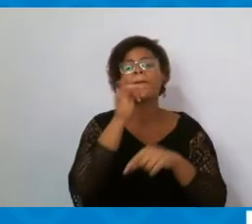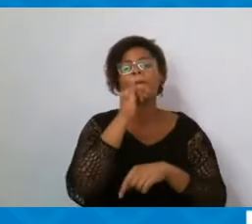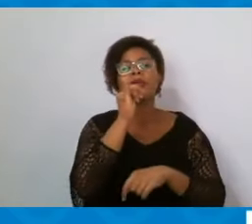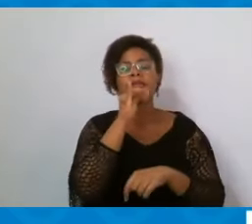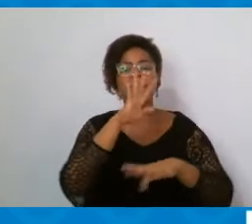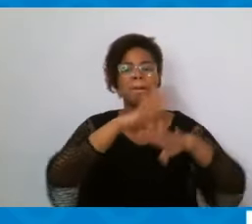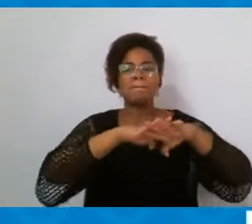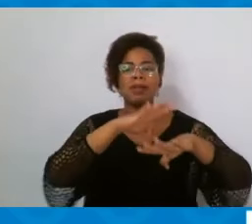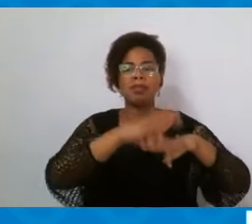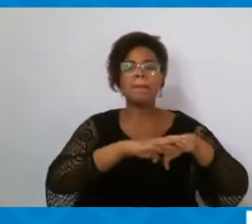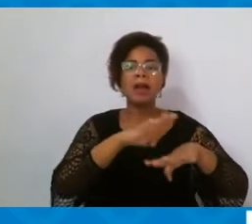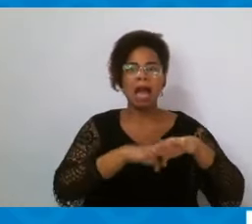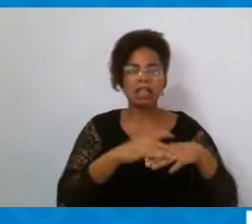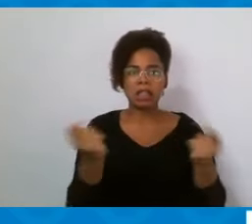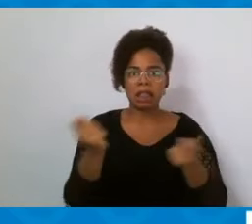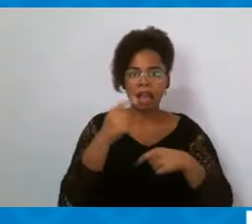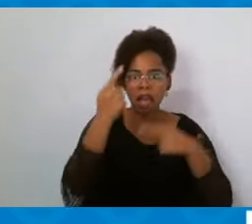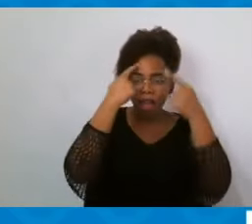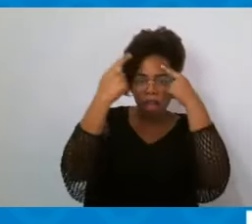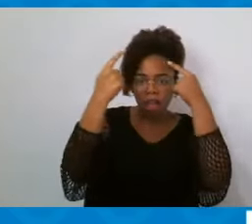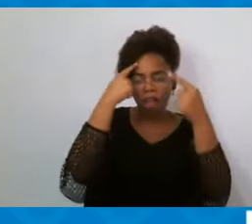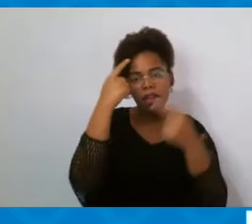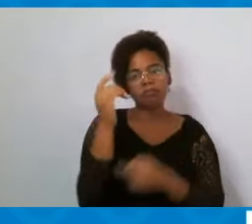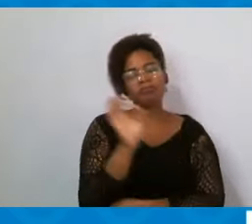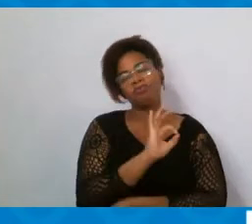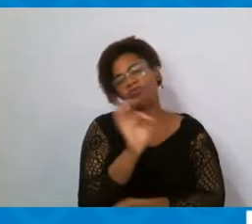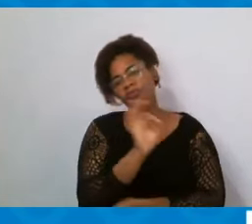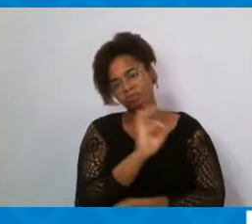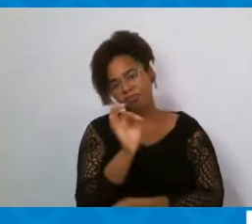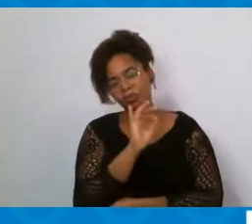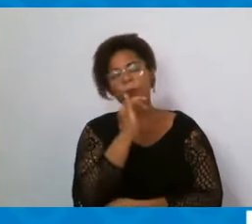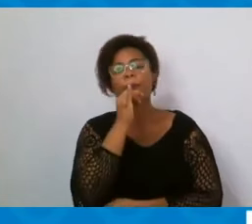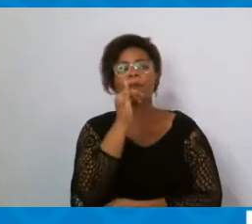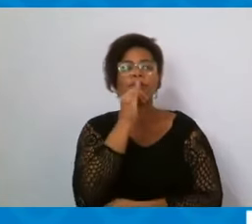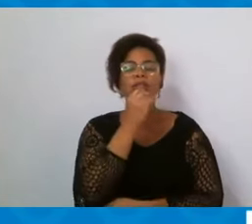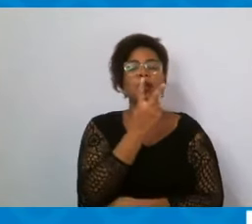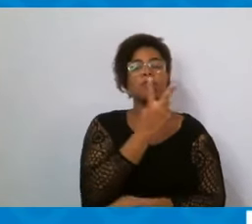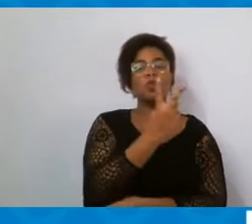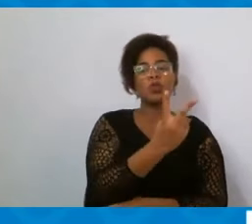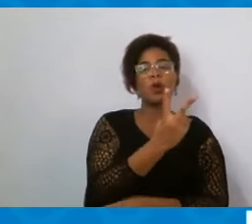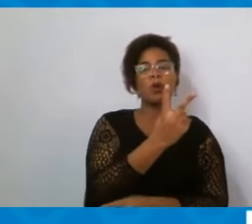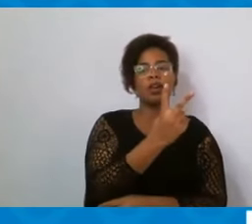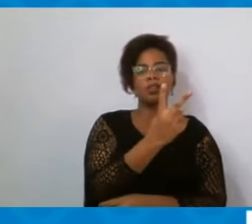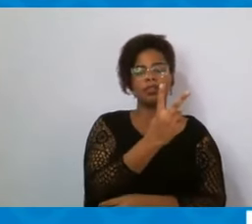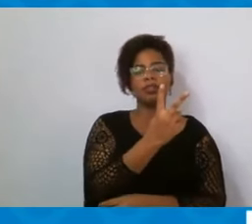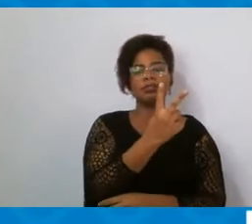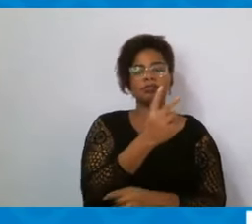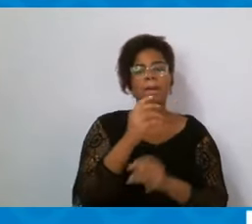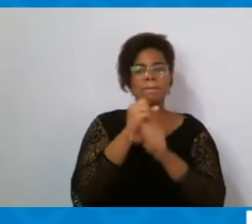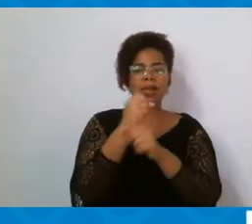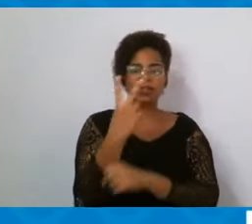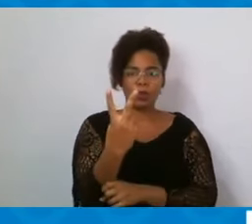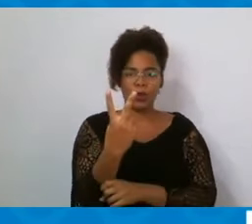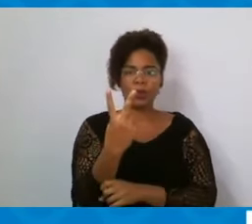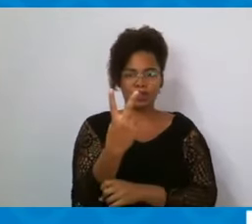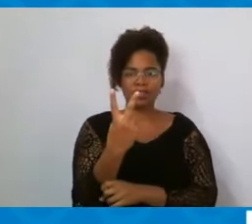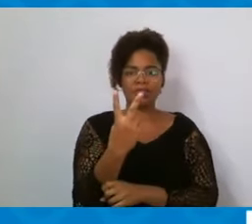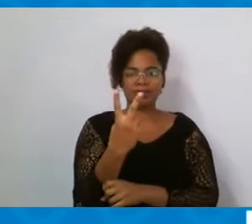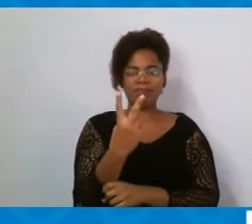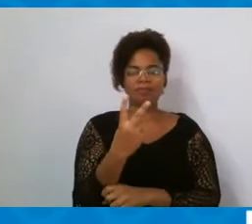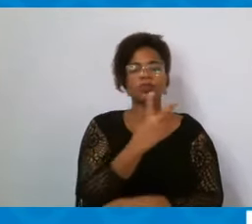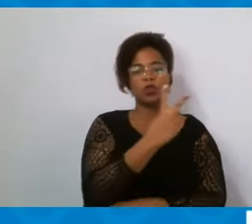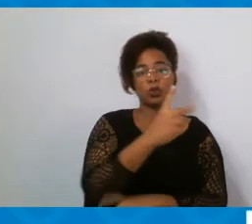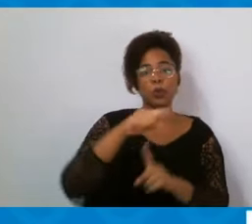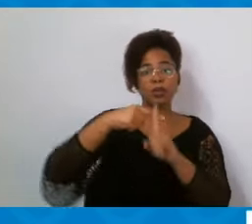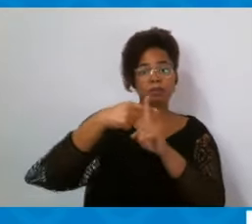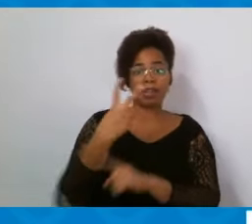2 mais 2 é 4 no mundo euclidiano. Tá certo? Mas há certas possibilidades, né, em diferentes